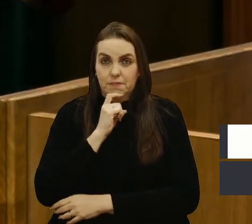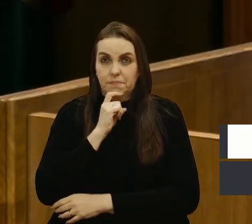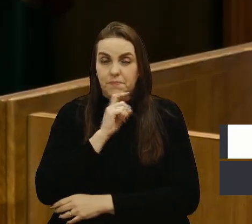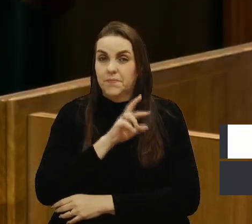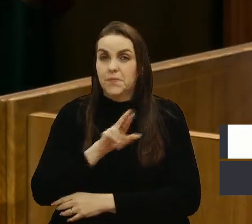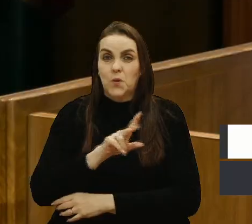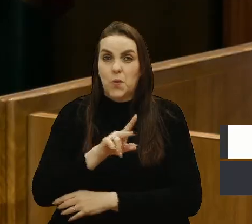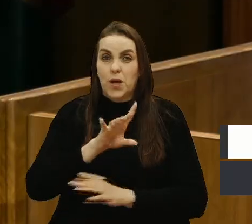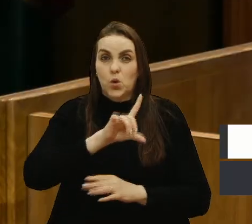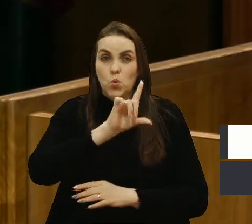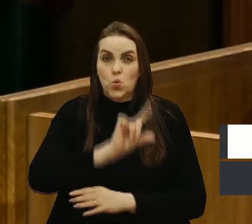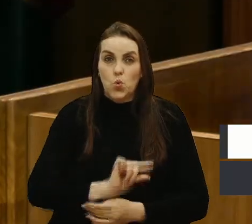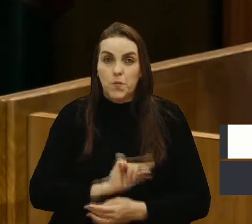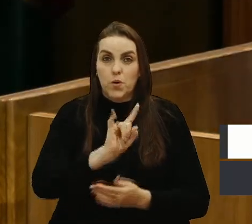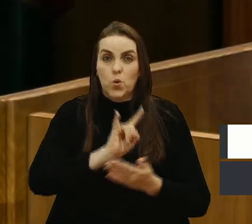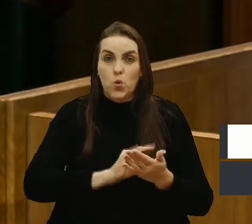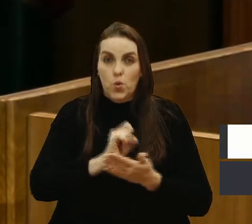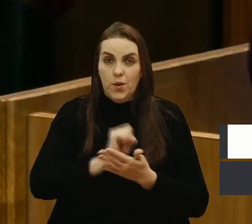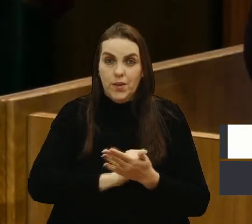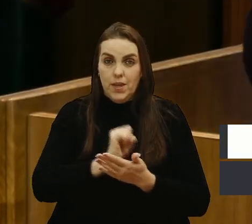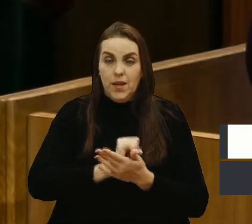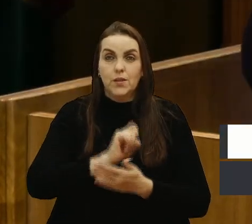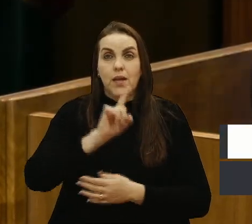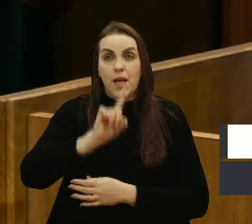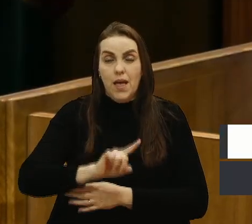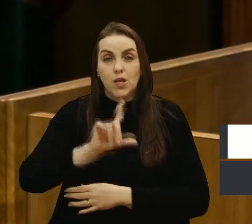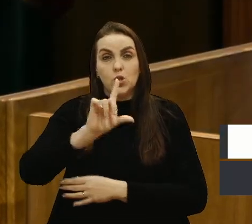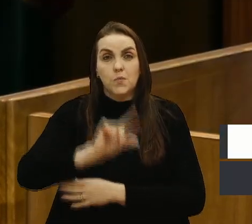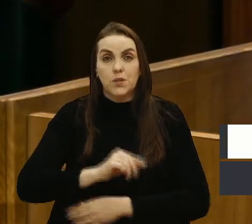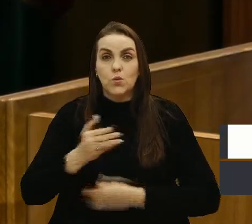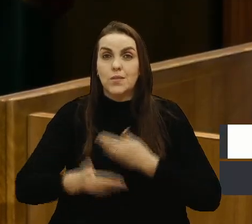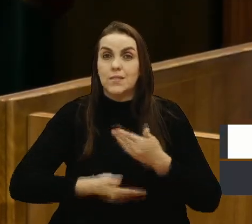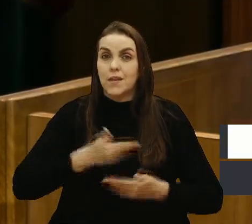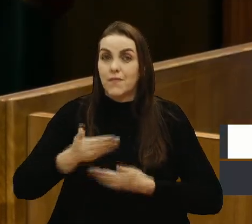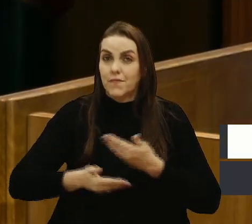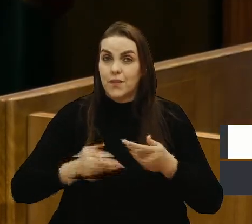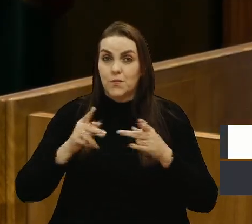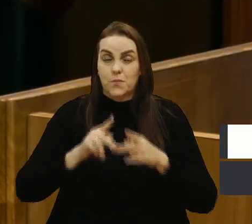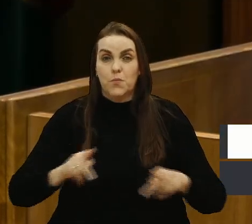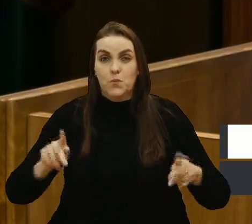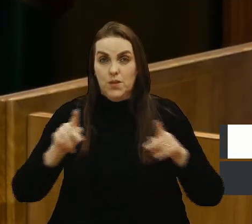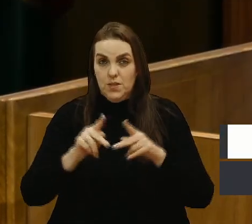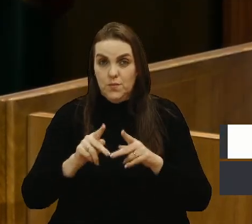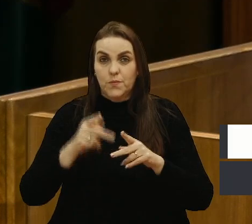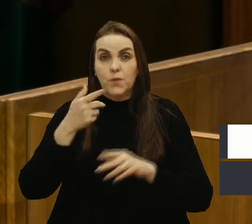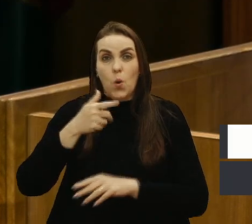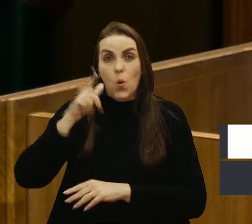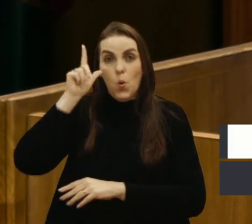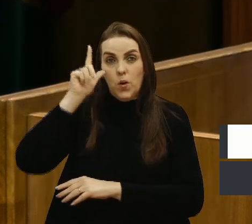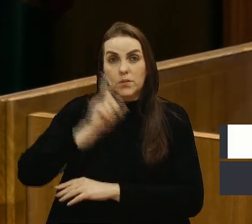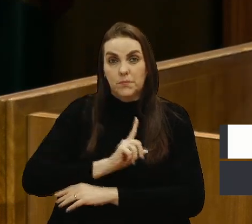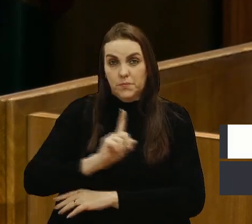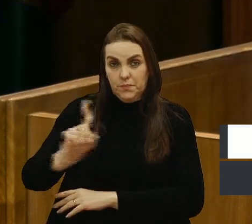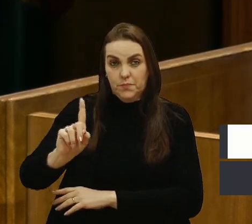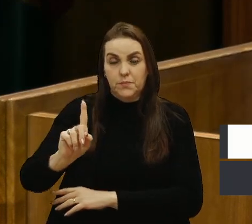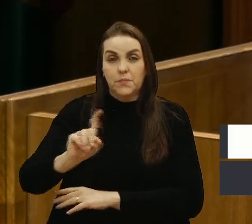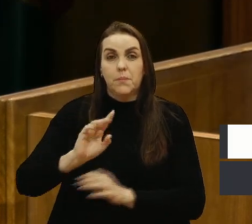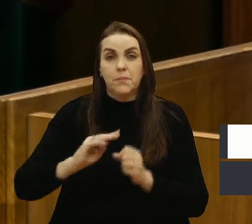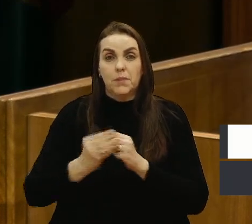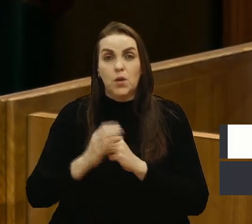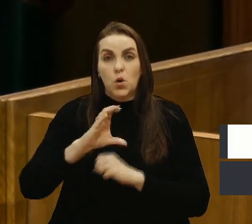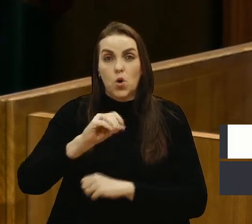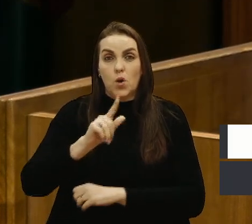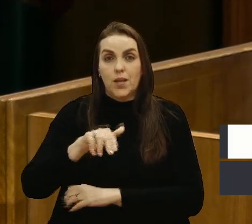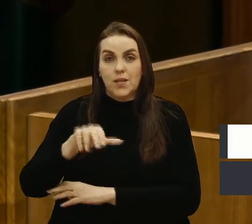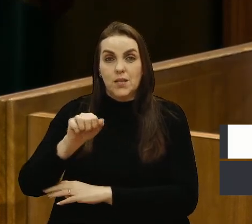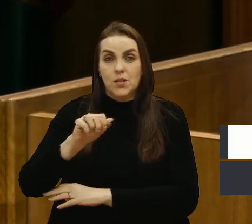de contratos, isso é redução de serviços para a população. Ontem eu estive lá no Colina Sorriso, onde o